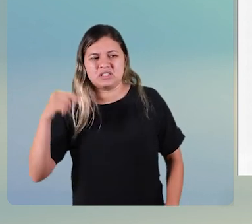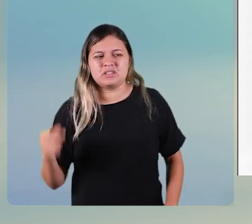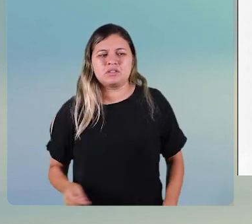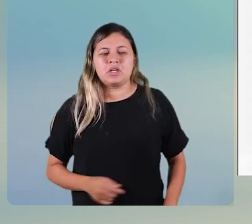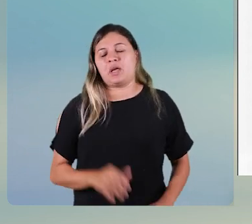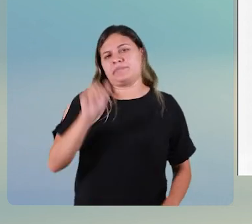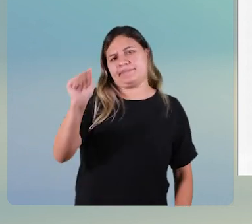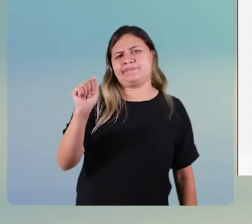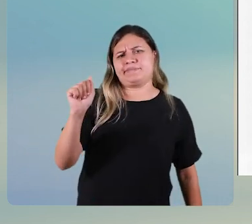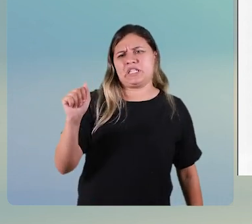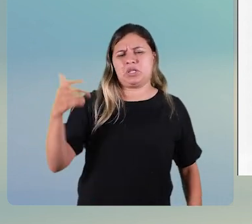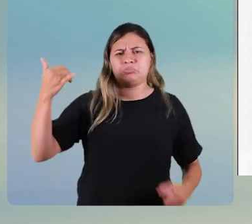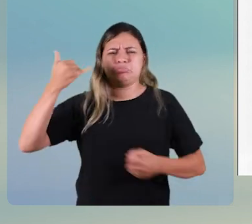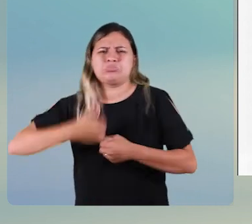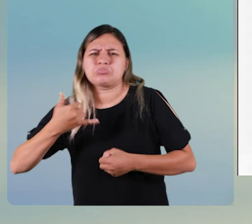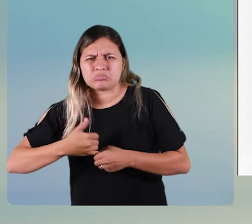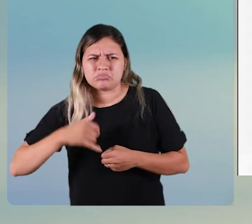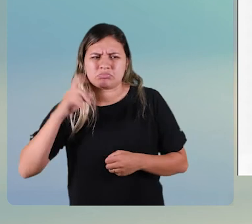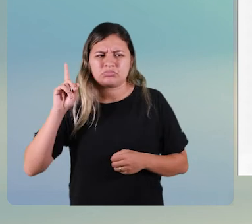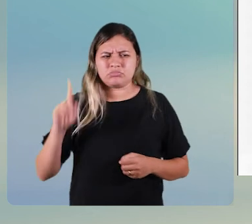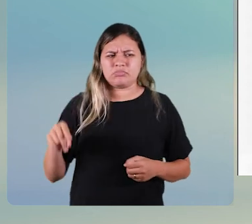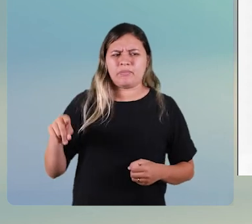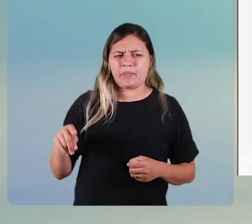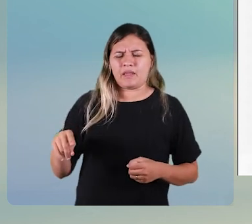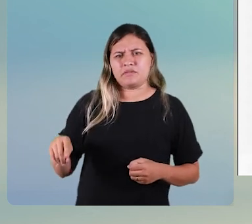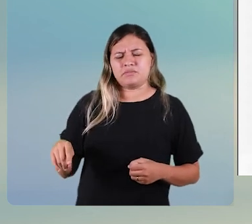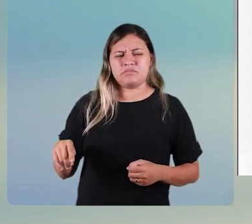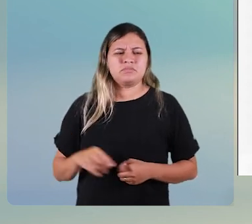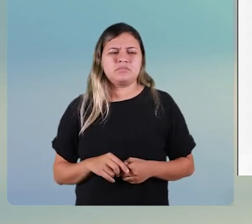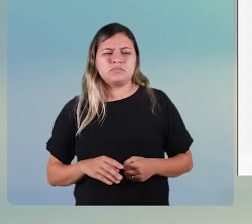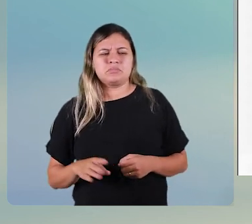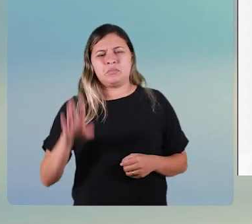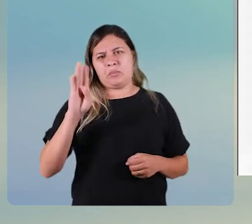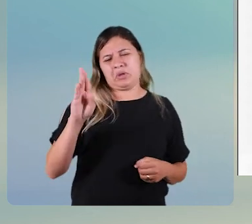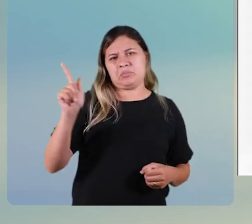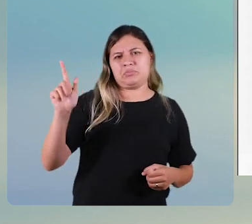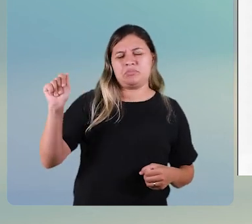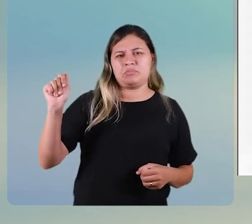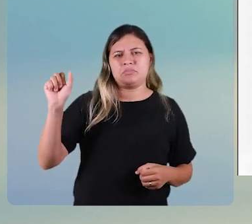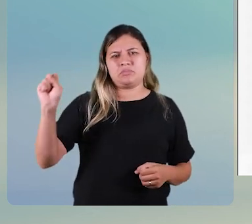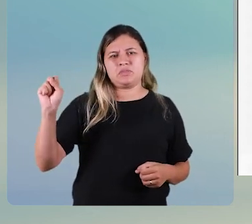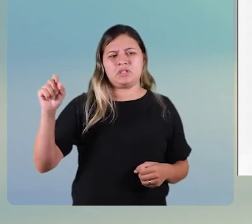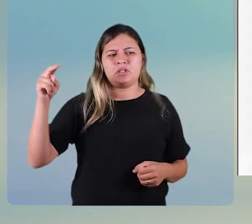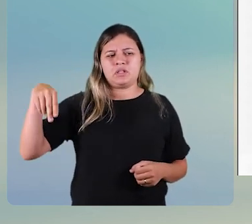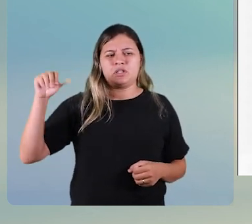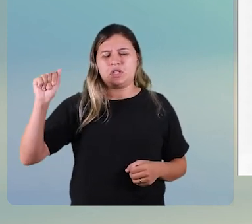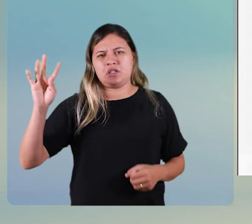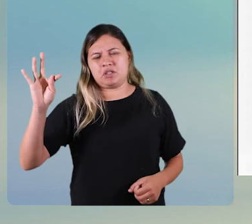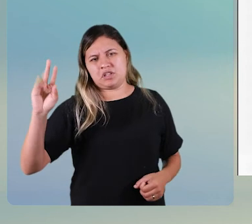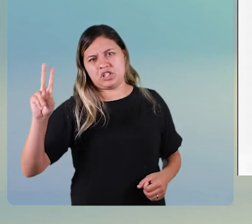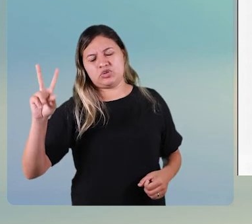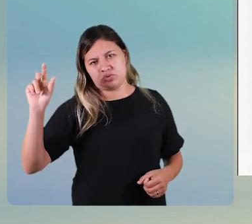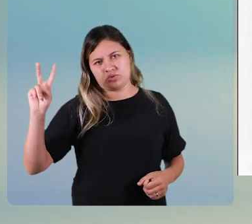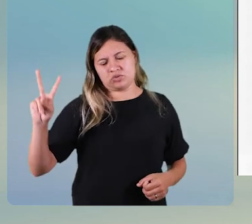texto é o etanol? Não, não há produção de etanol em aterro sanitário, tá? Gás natural? Até então sim,